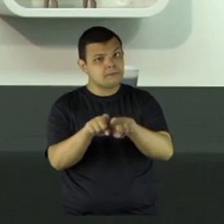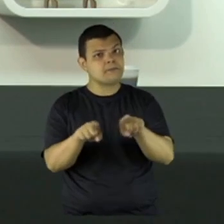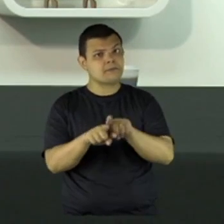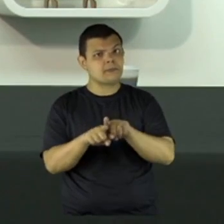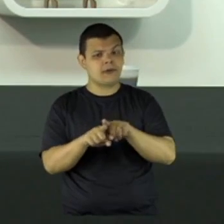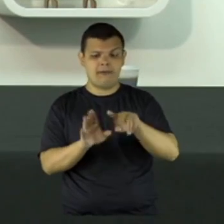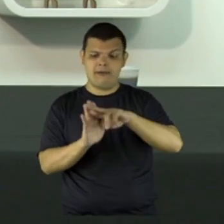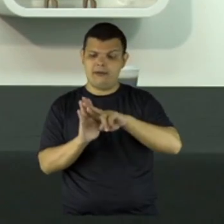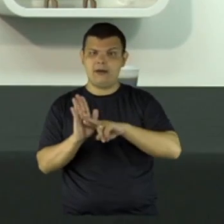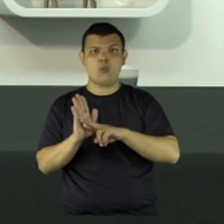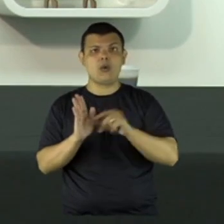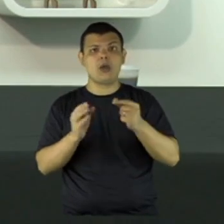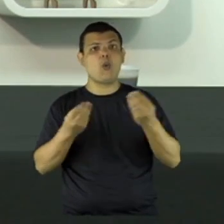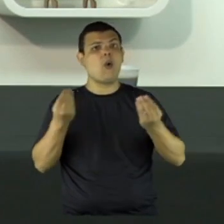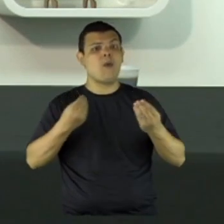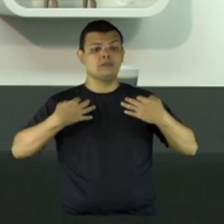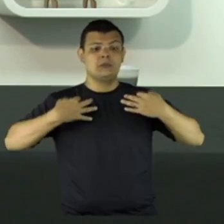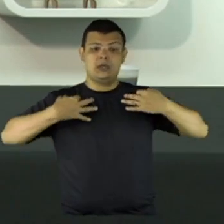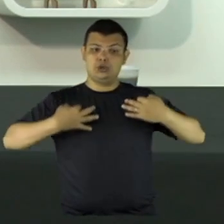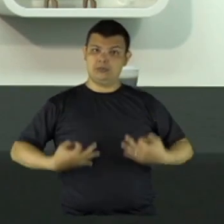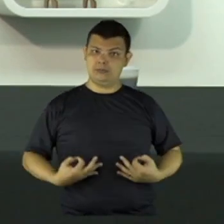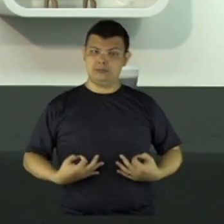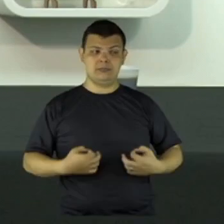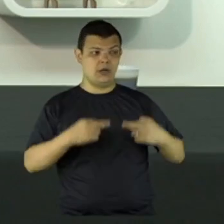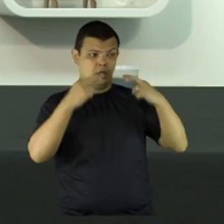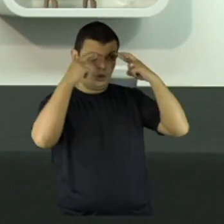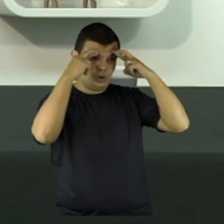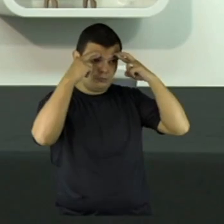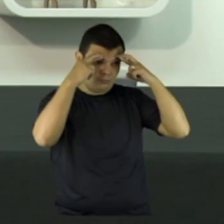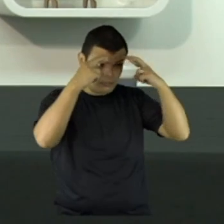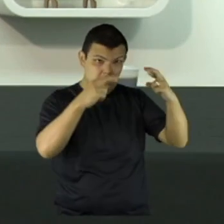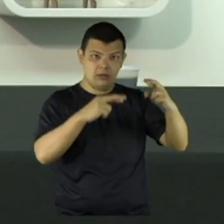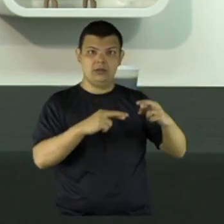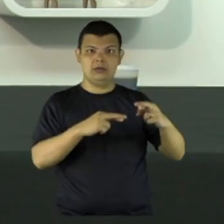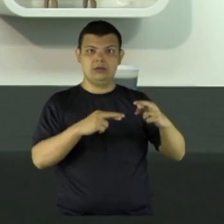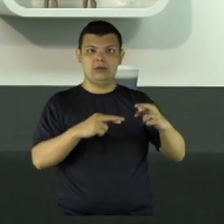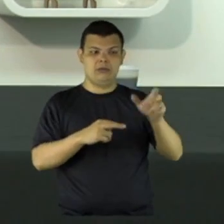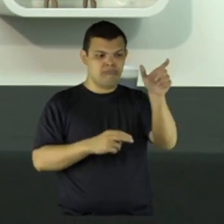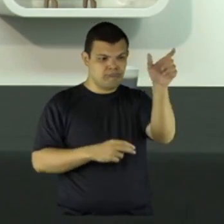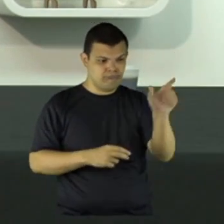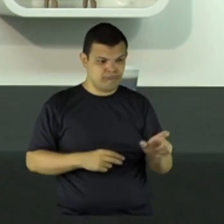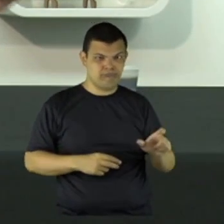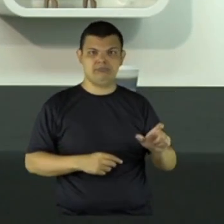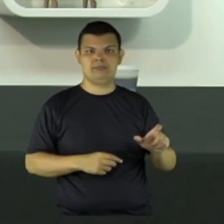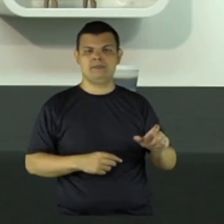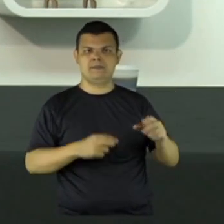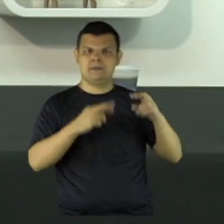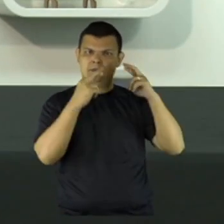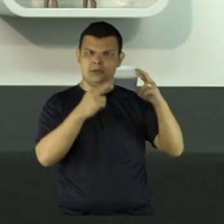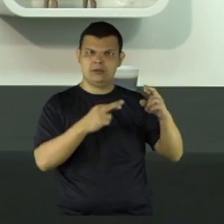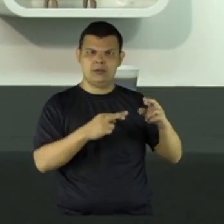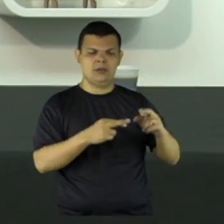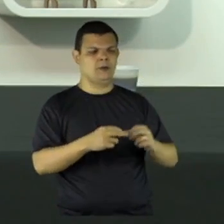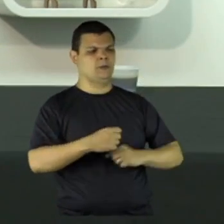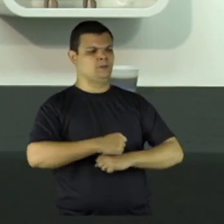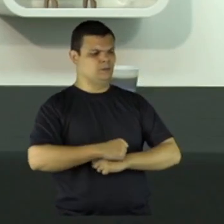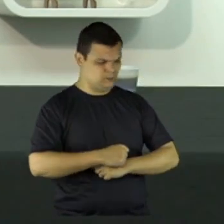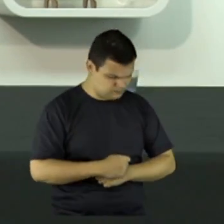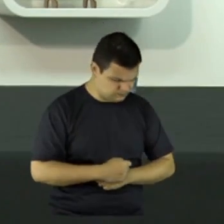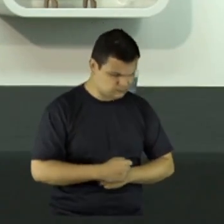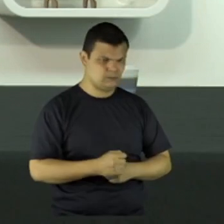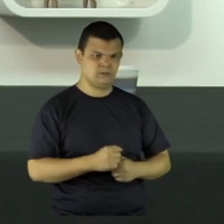regras de conduta, né? De respeito com os outros, de respeito com a pessoa, de você cumprimentar o